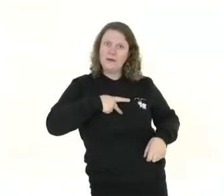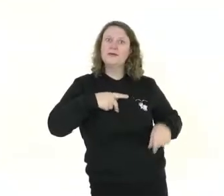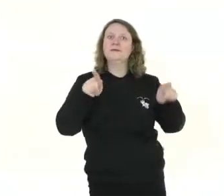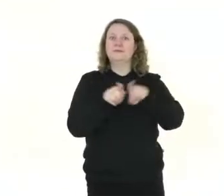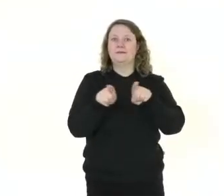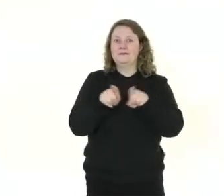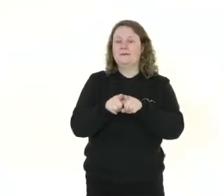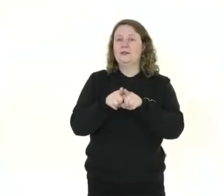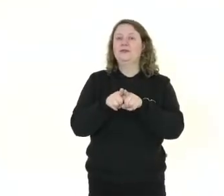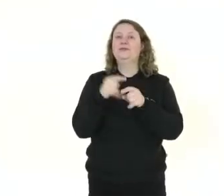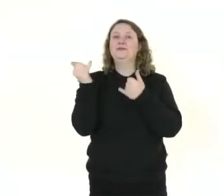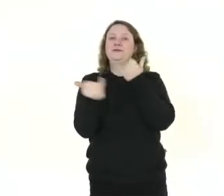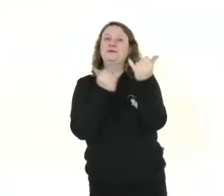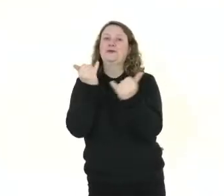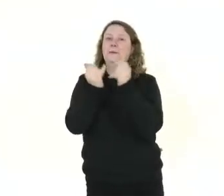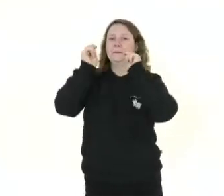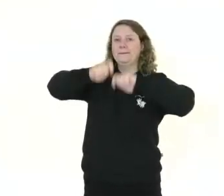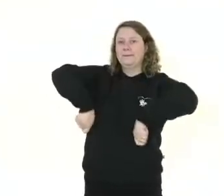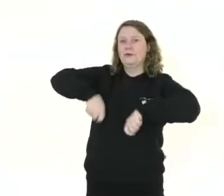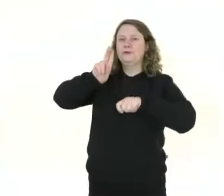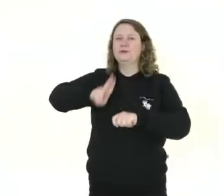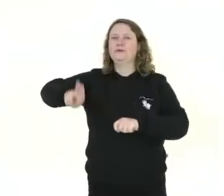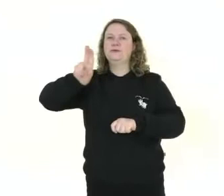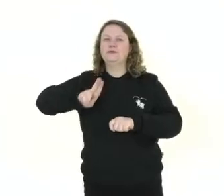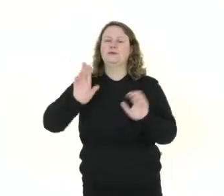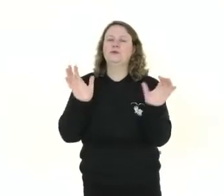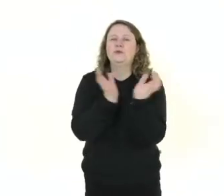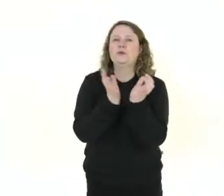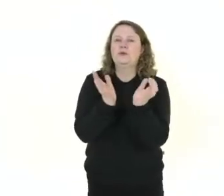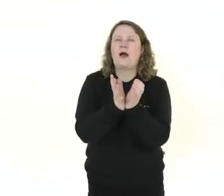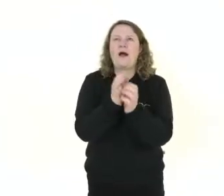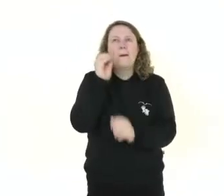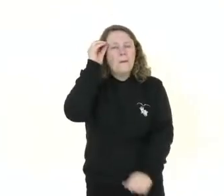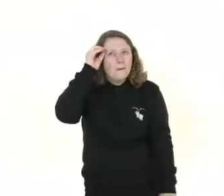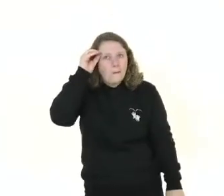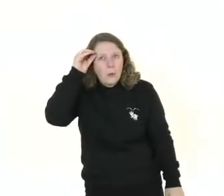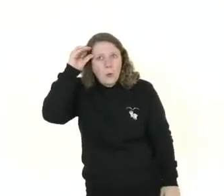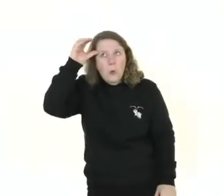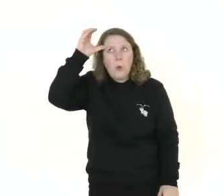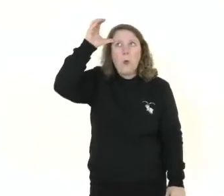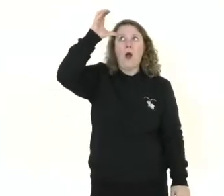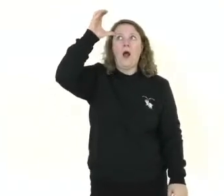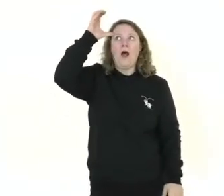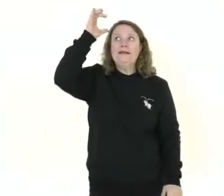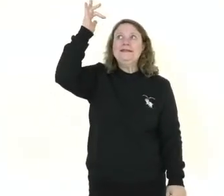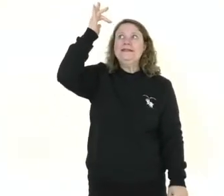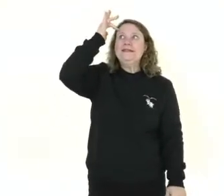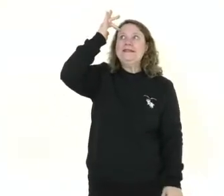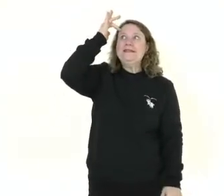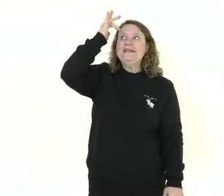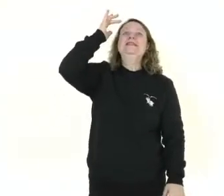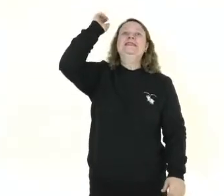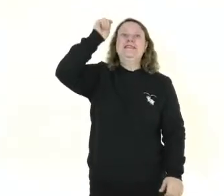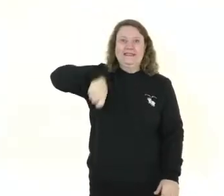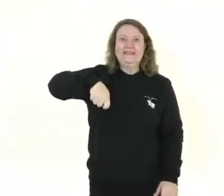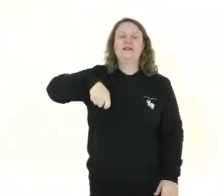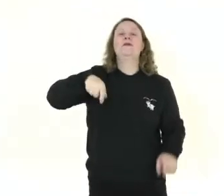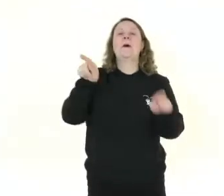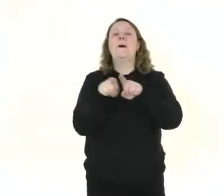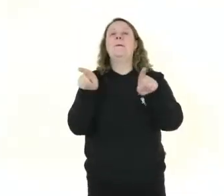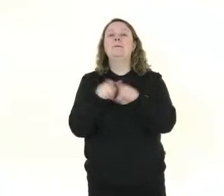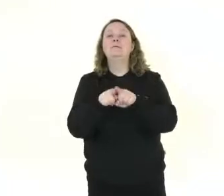Jogos podem ser usados com grupos que precisam amadurecer alguma ideia ou pensar em novas soluções para determinadas coisas,